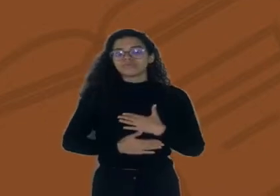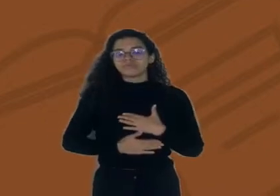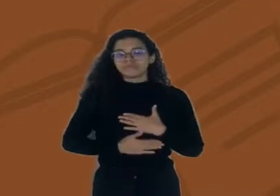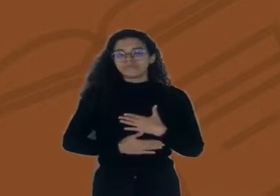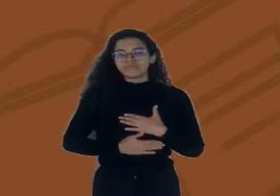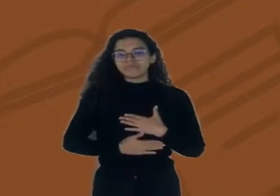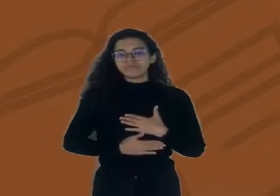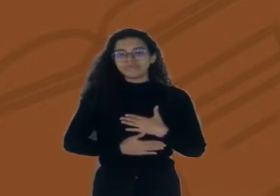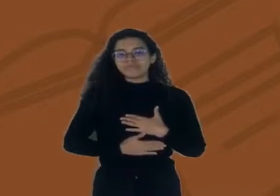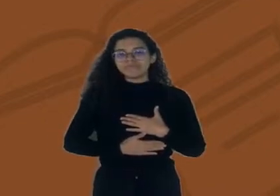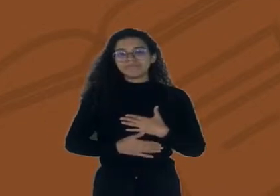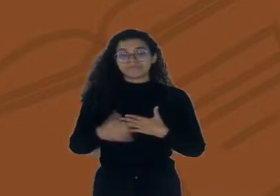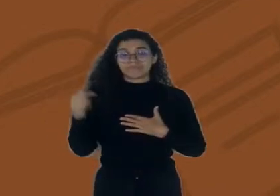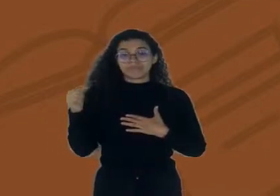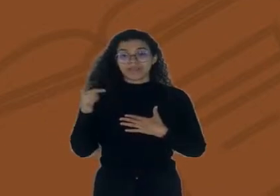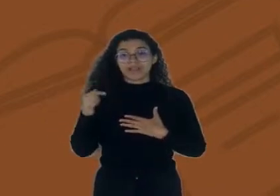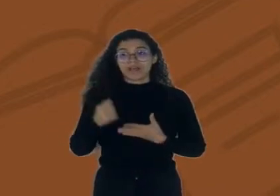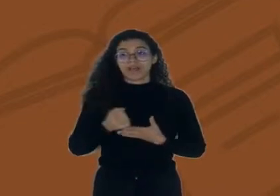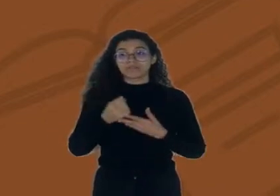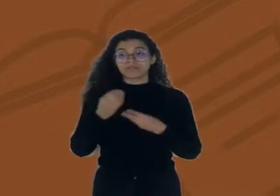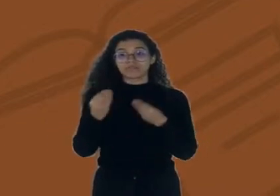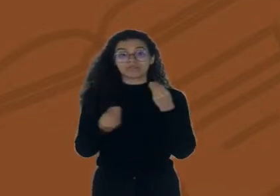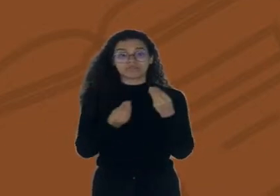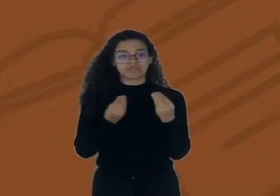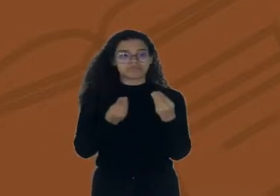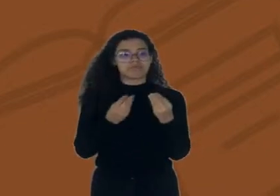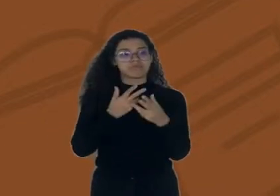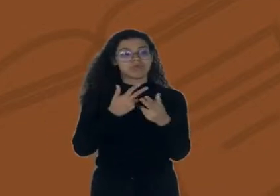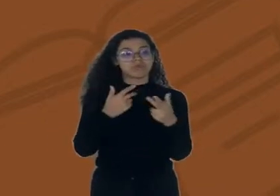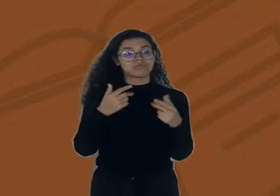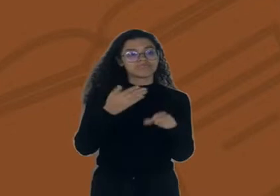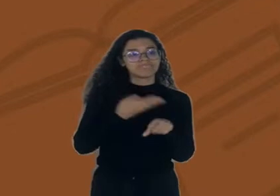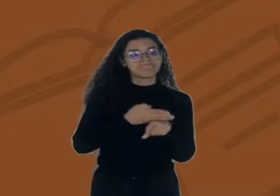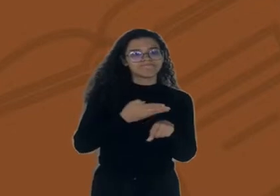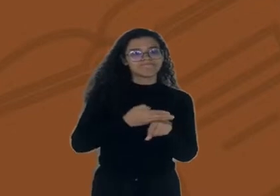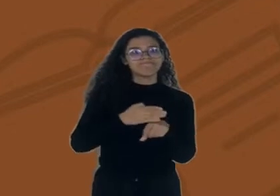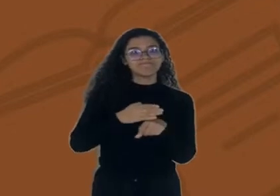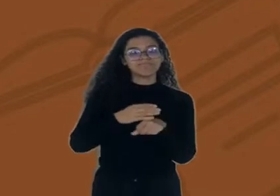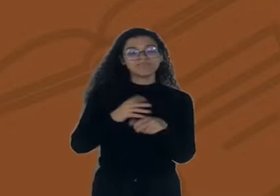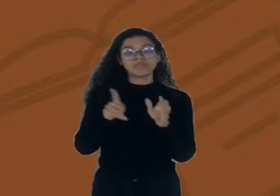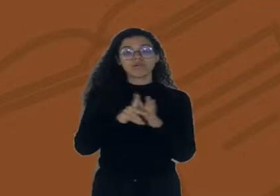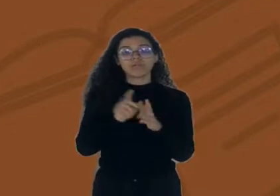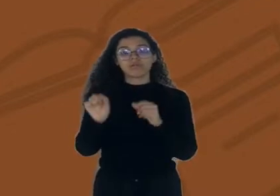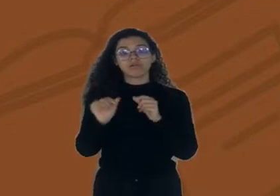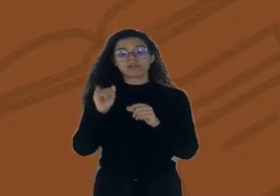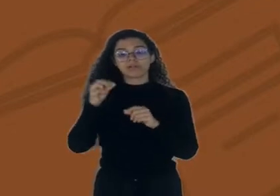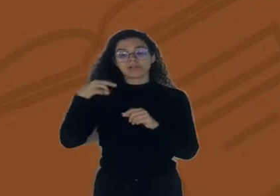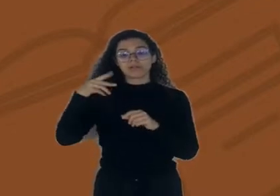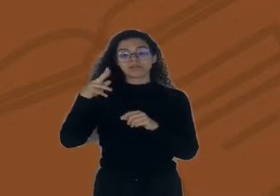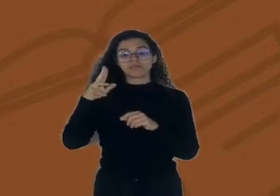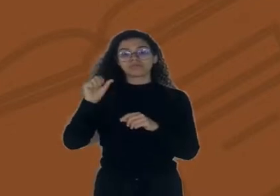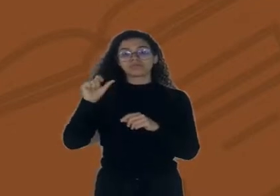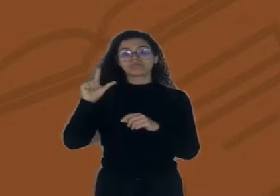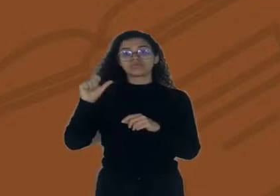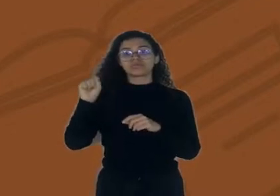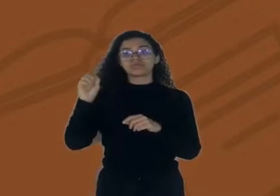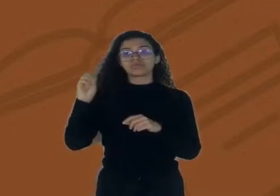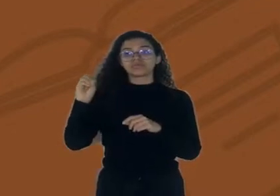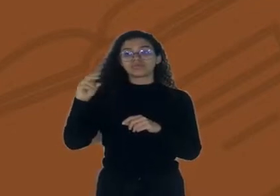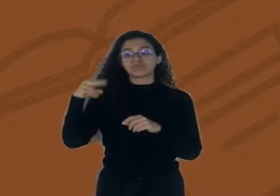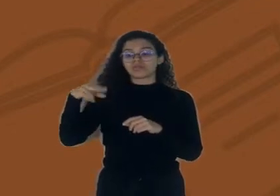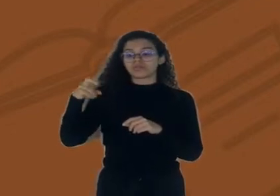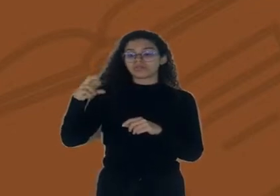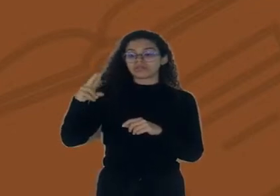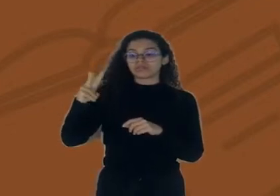tende a controlar as minhas atividades por meio de impulsos nervosos. Eita, professor, já está